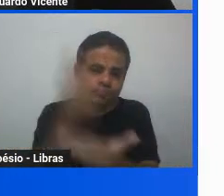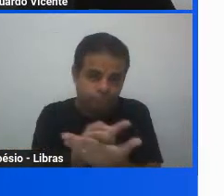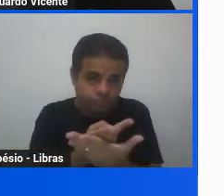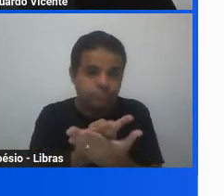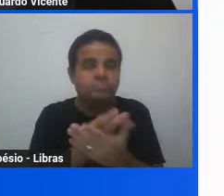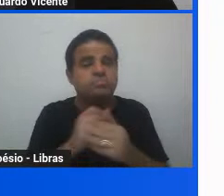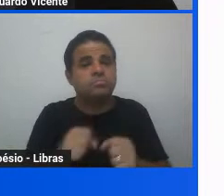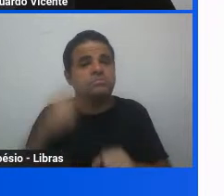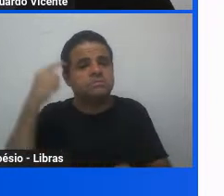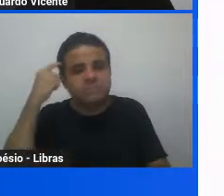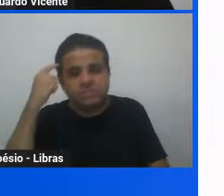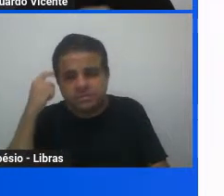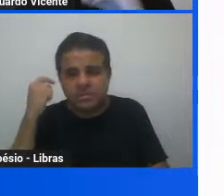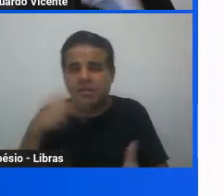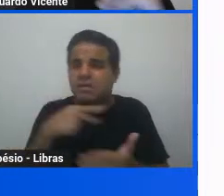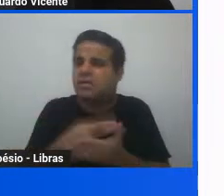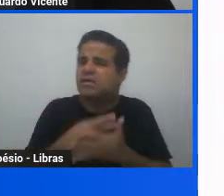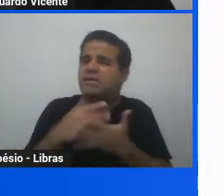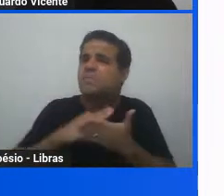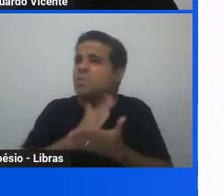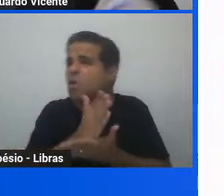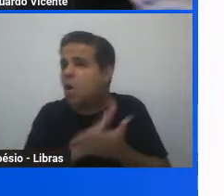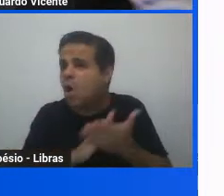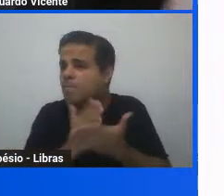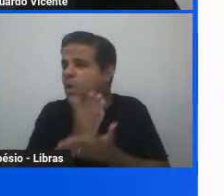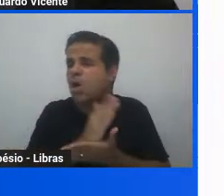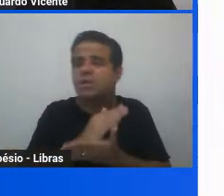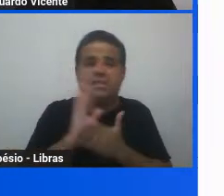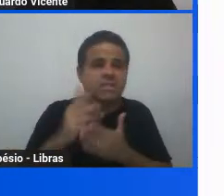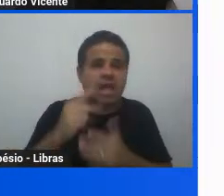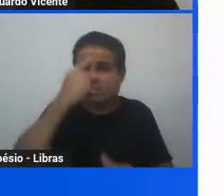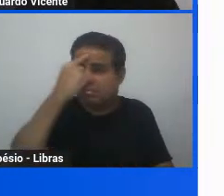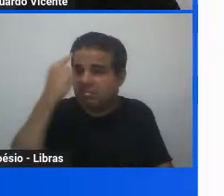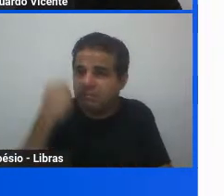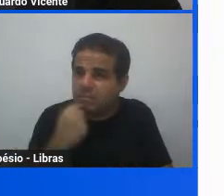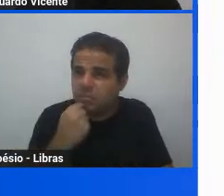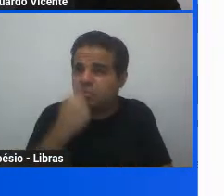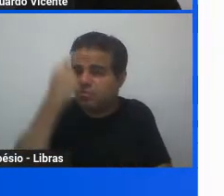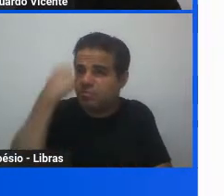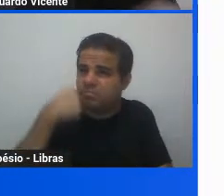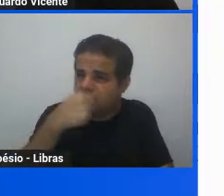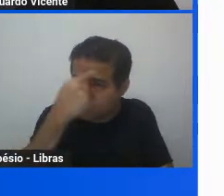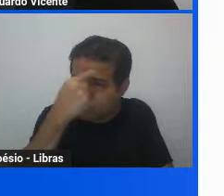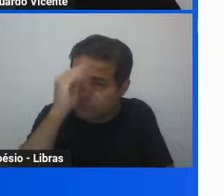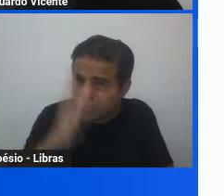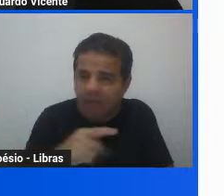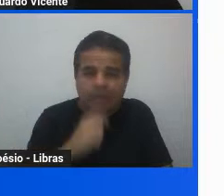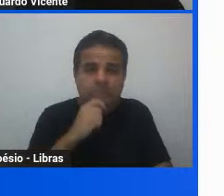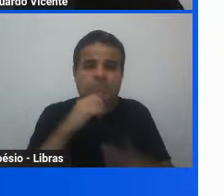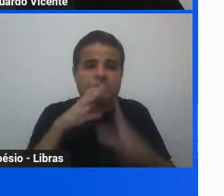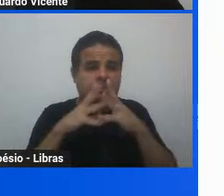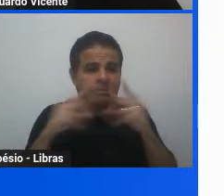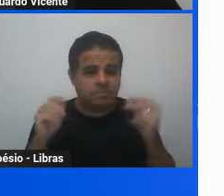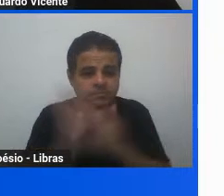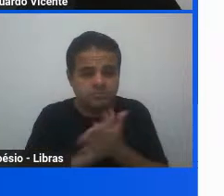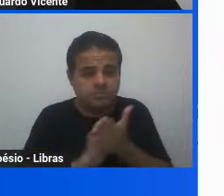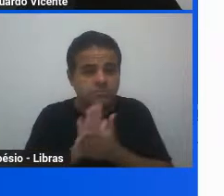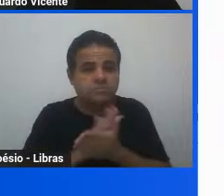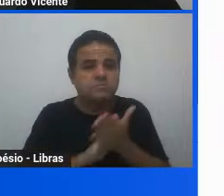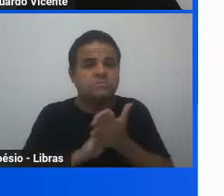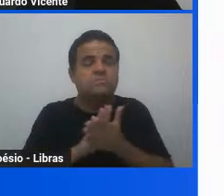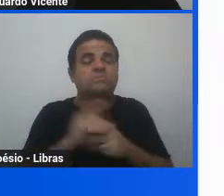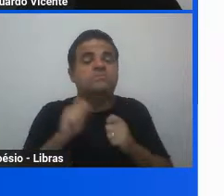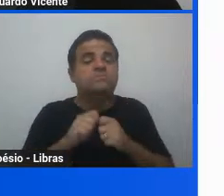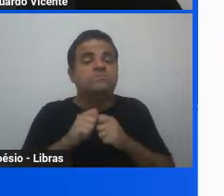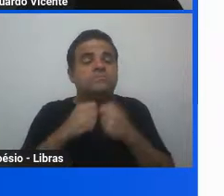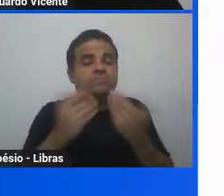tontura eu não desmaiei, mas ela me incomoda, já passou meia hora, passou uma hora. Olha, eu acredito que o melhor a ser feito